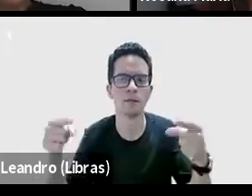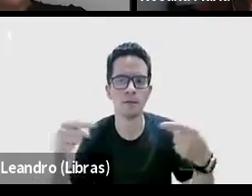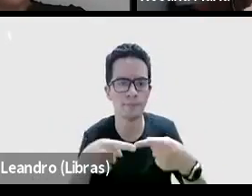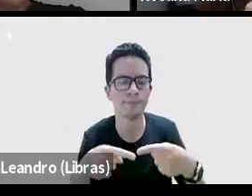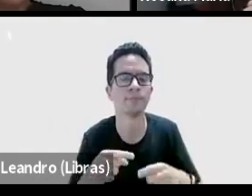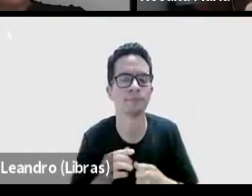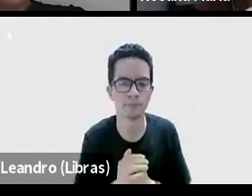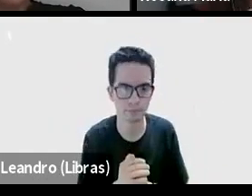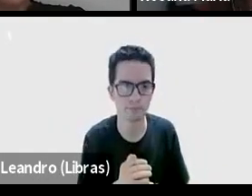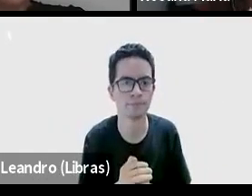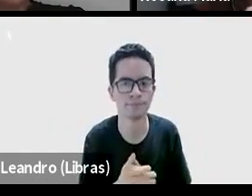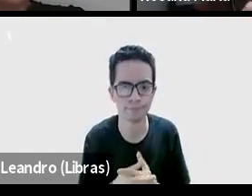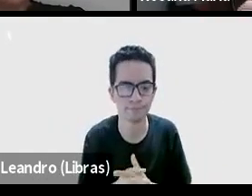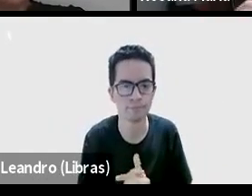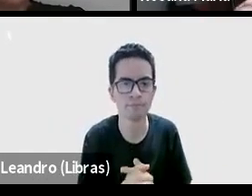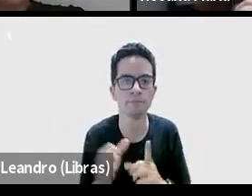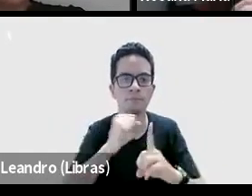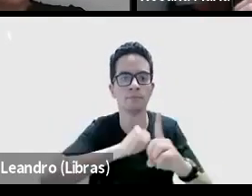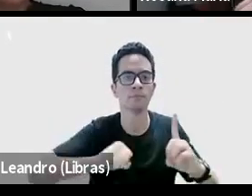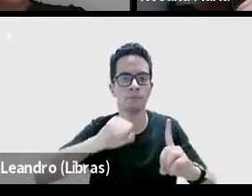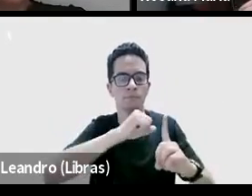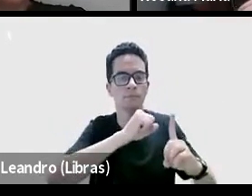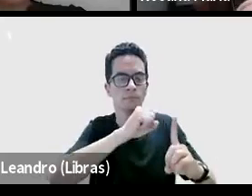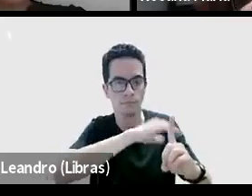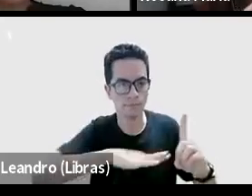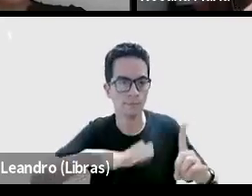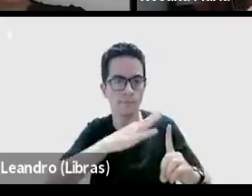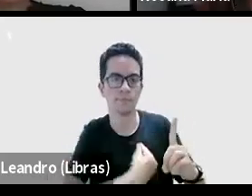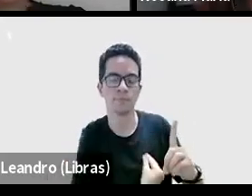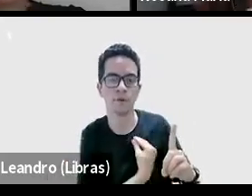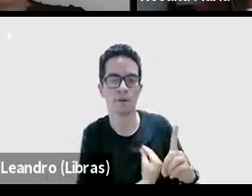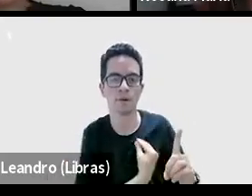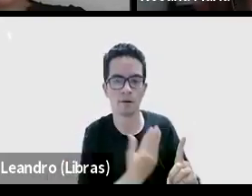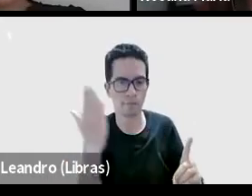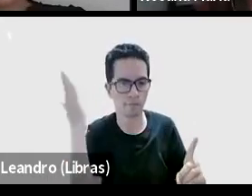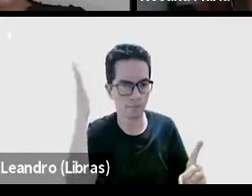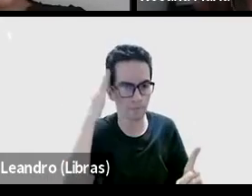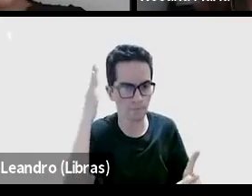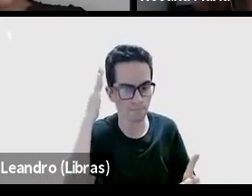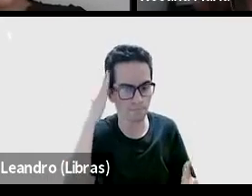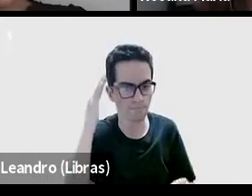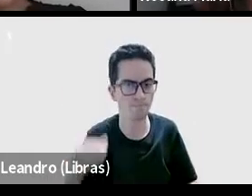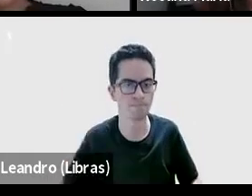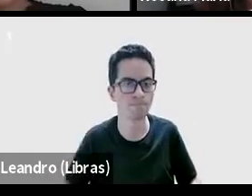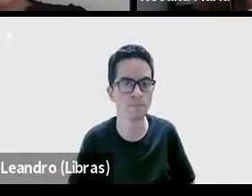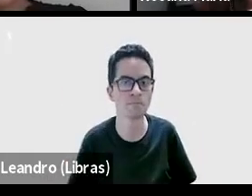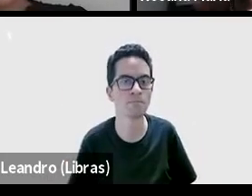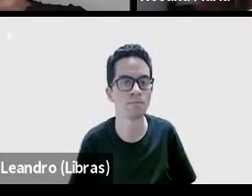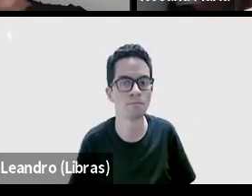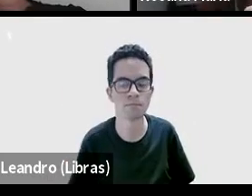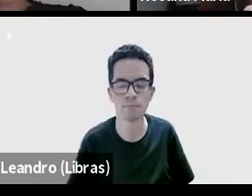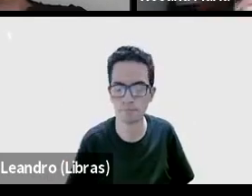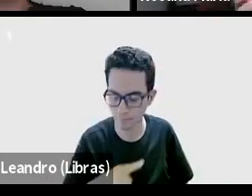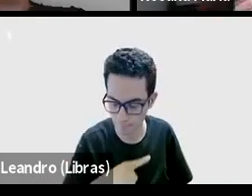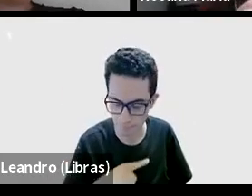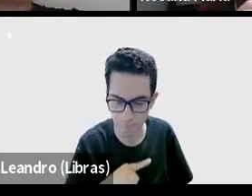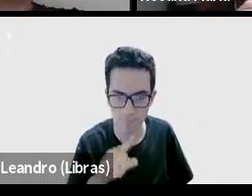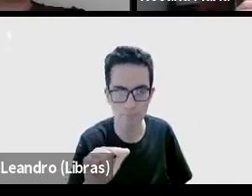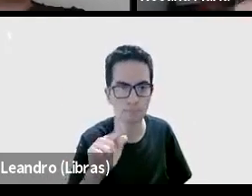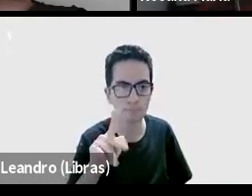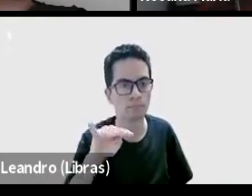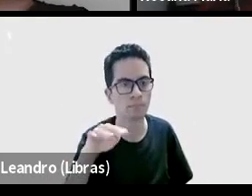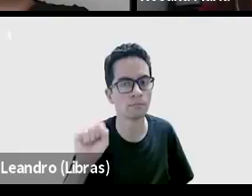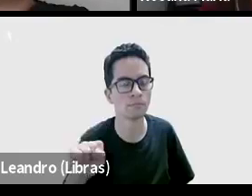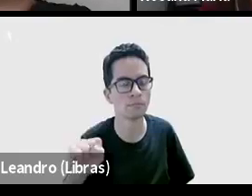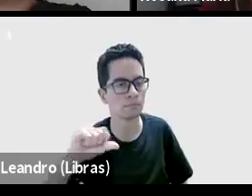mundo social, na vida social, né? A gente está fazendo pontes, né? Então, né, não importa se o aluno